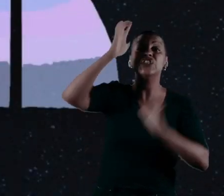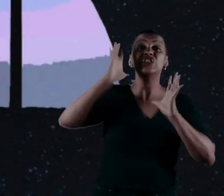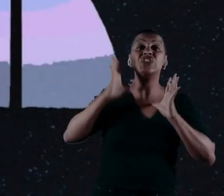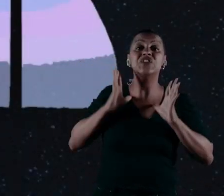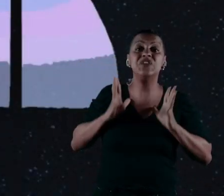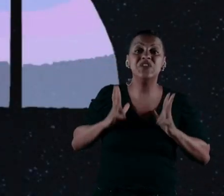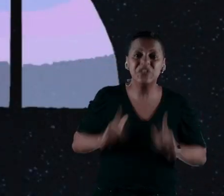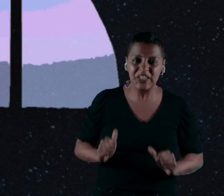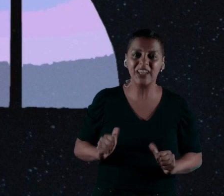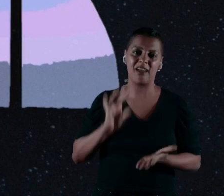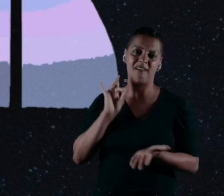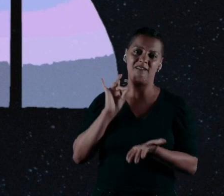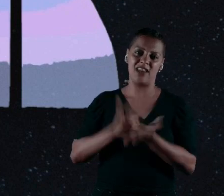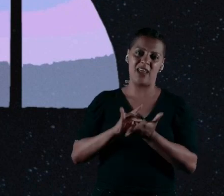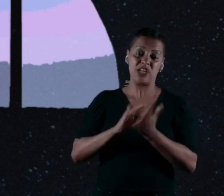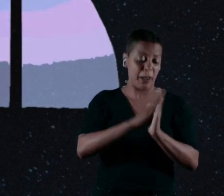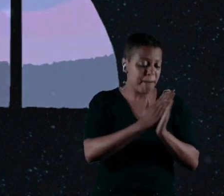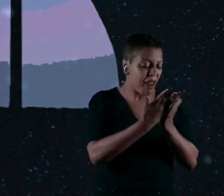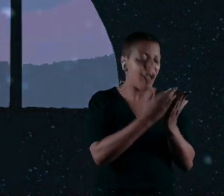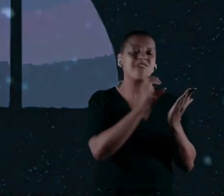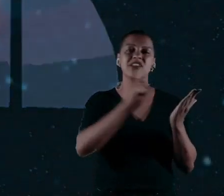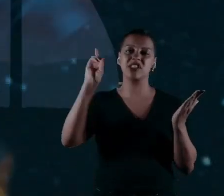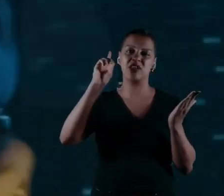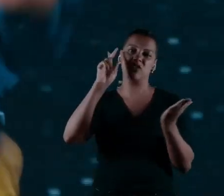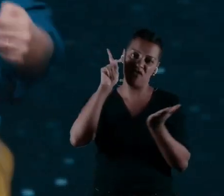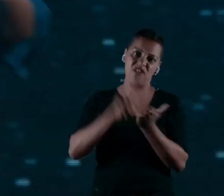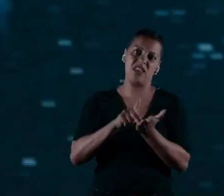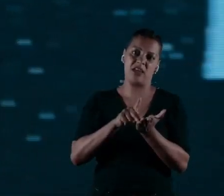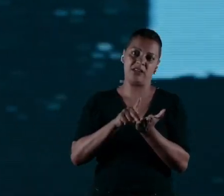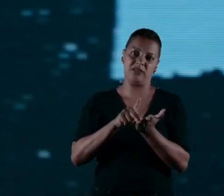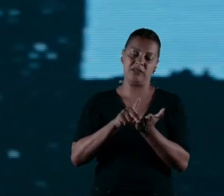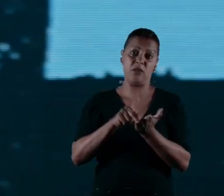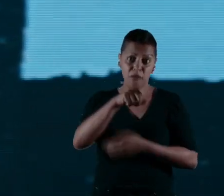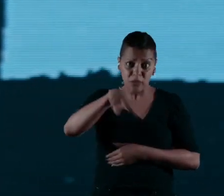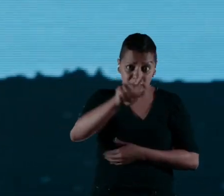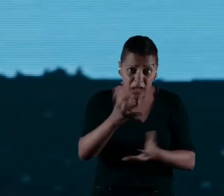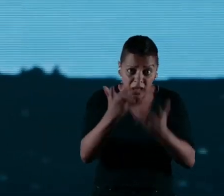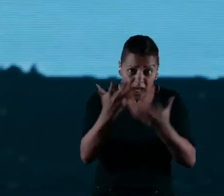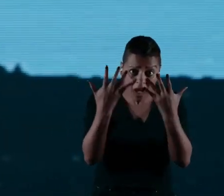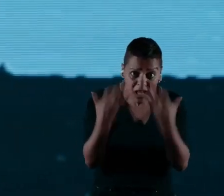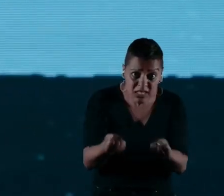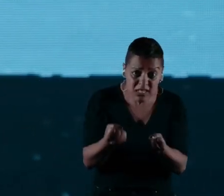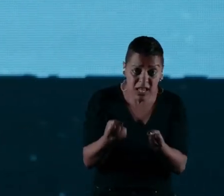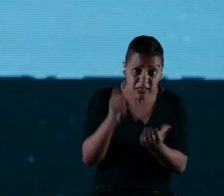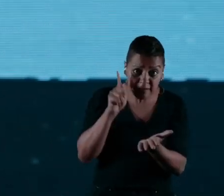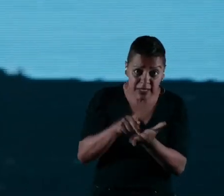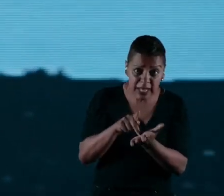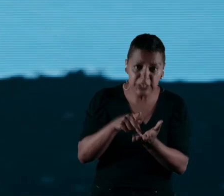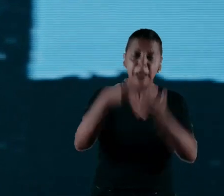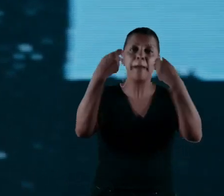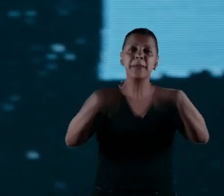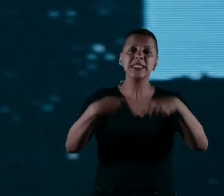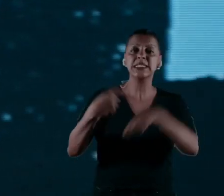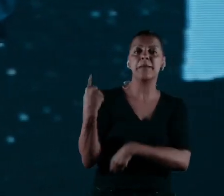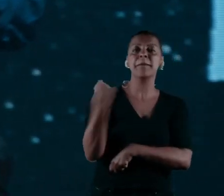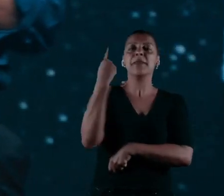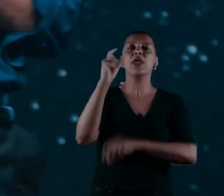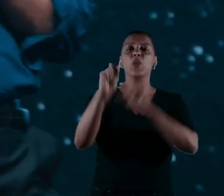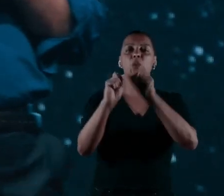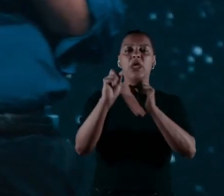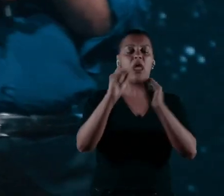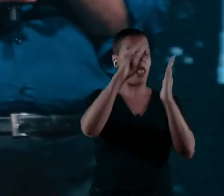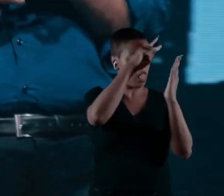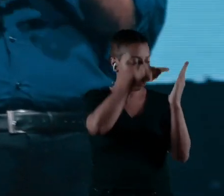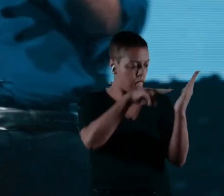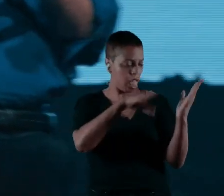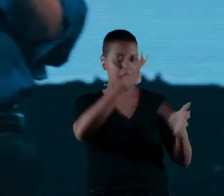a verdade. Então, se você quer abraçar a verdade, você tem que abraçar a Bíblia. Alguém me